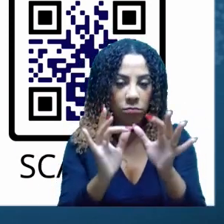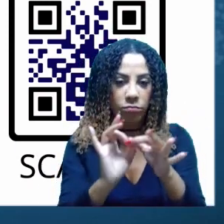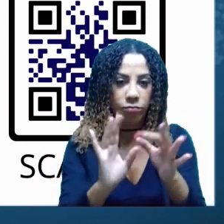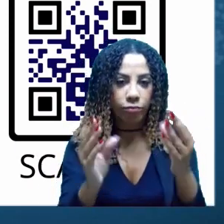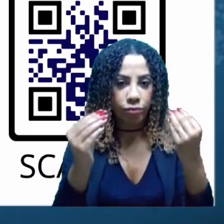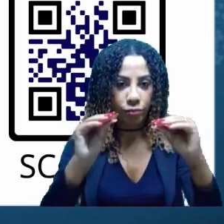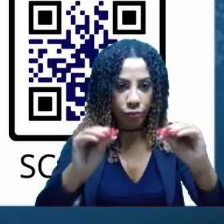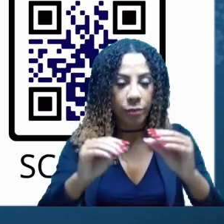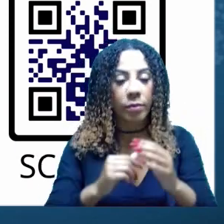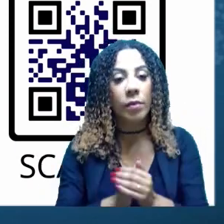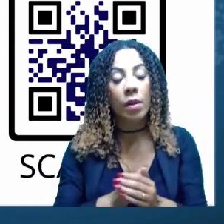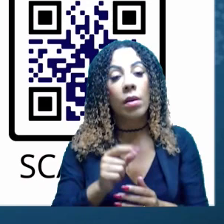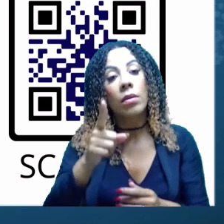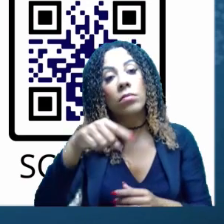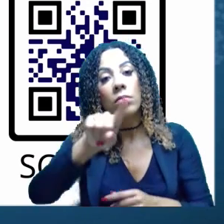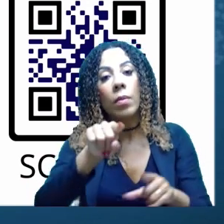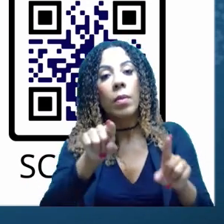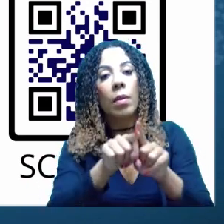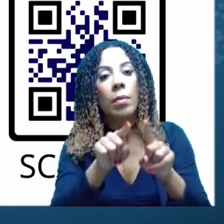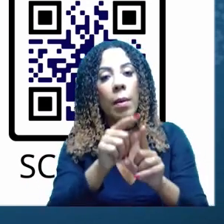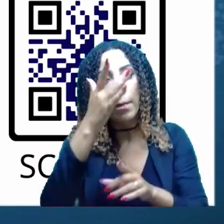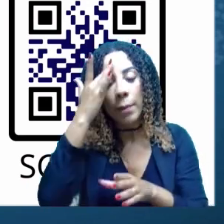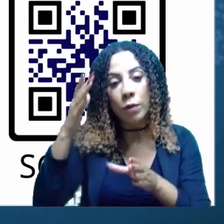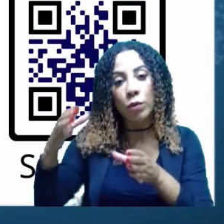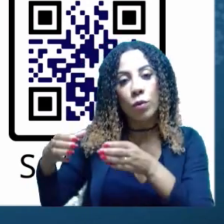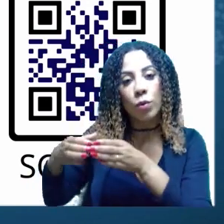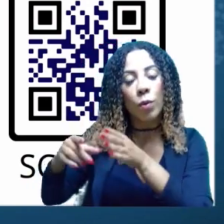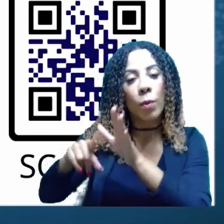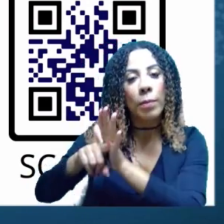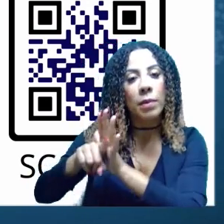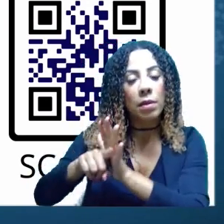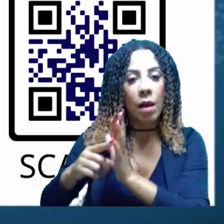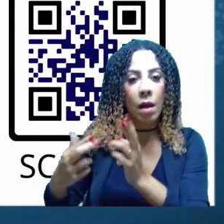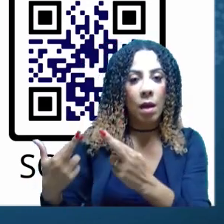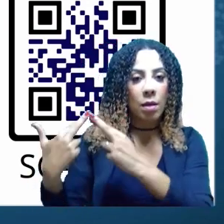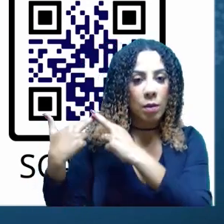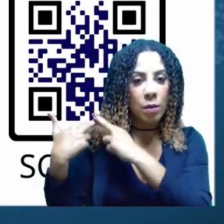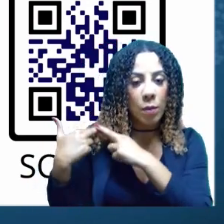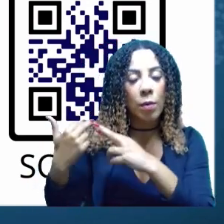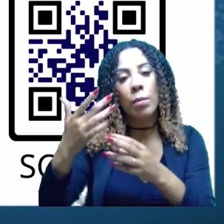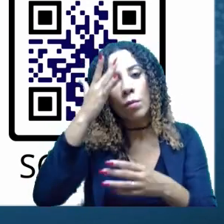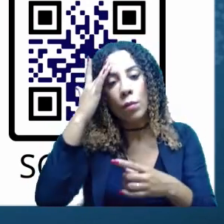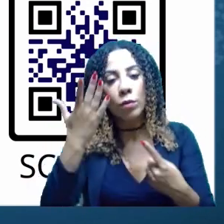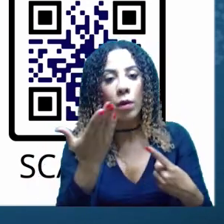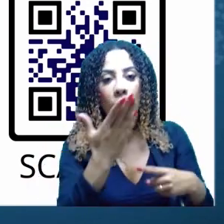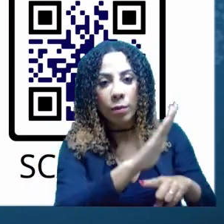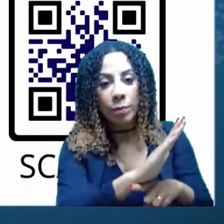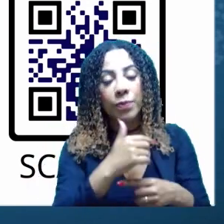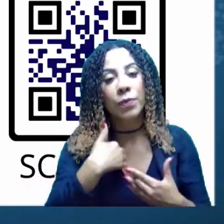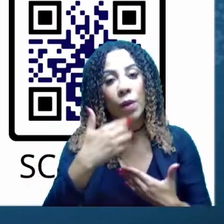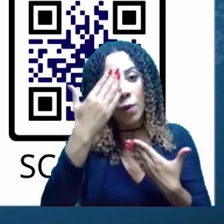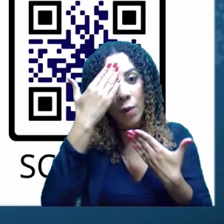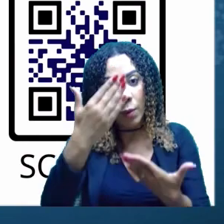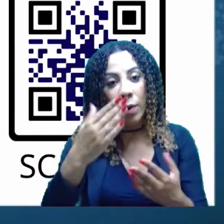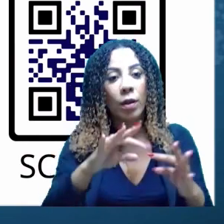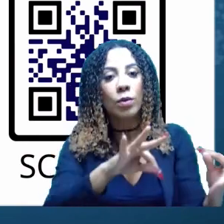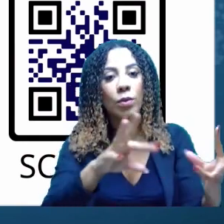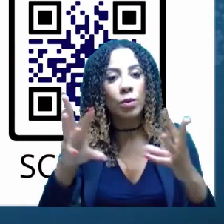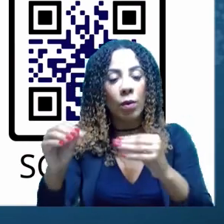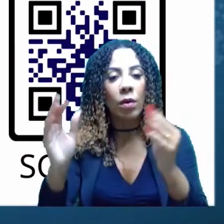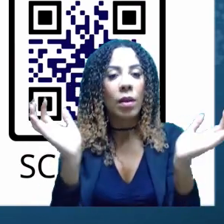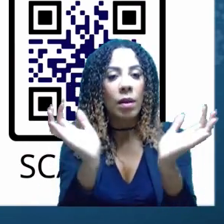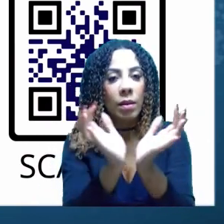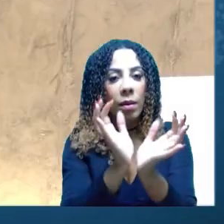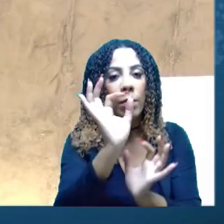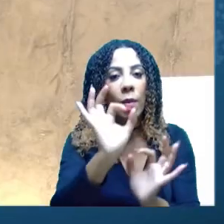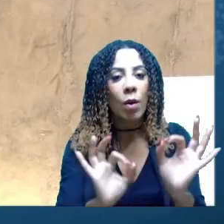são os pesquisadores responsáveis, os colaboradores, e eu agradeço toda a equipe organizadora do